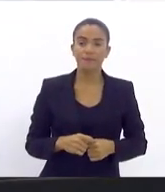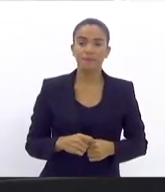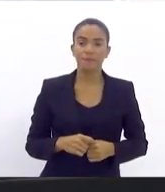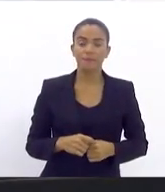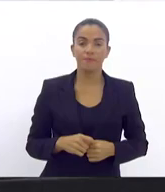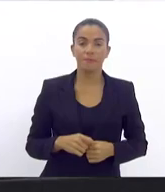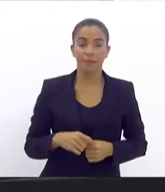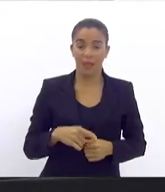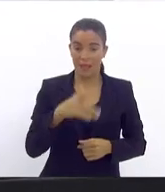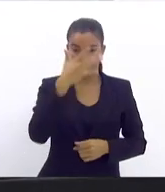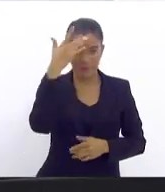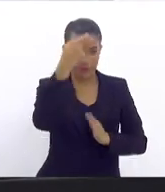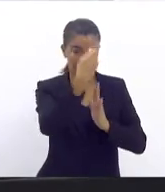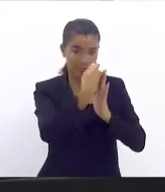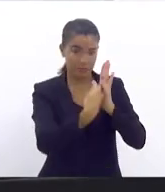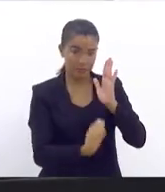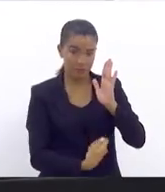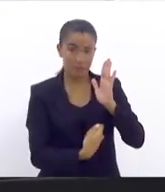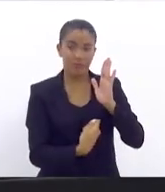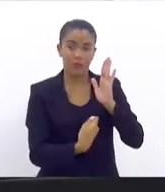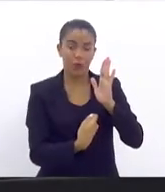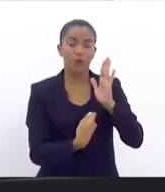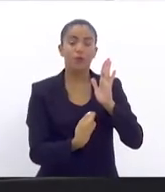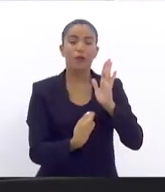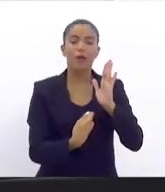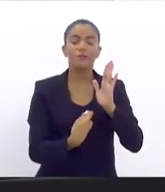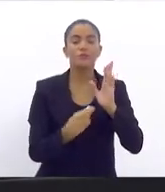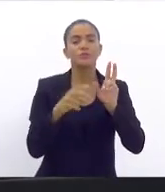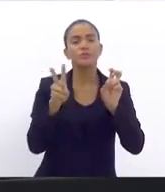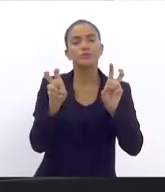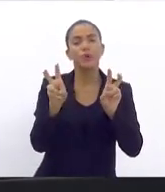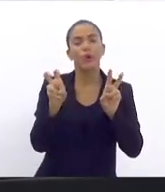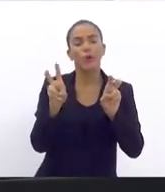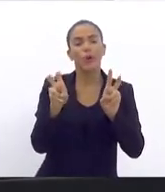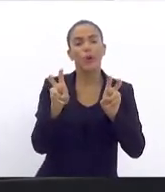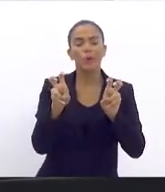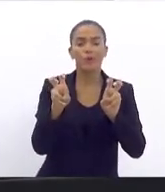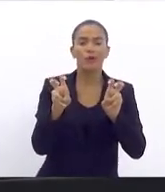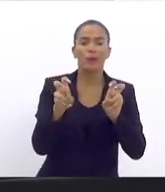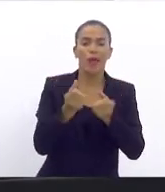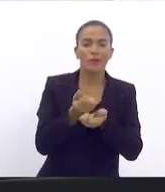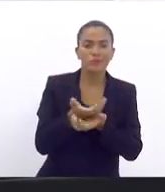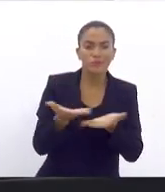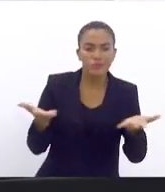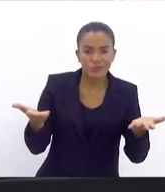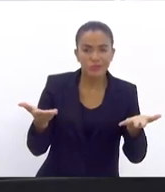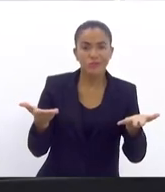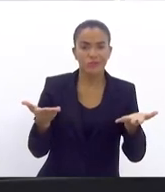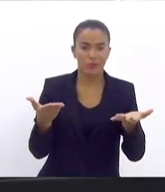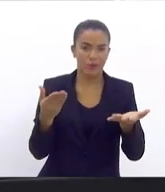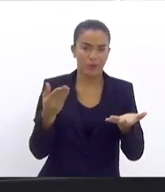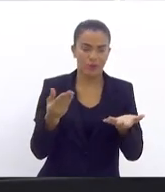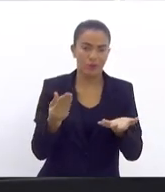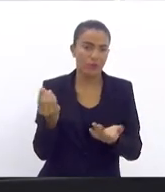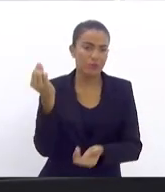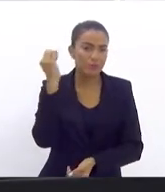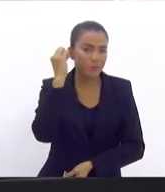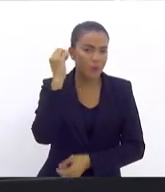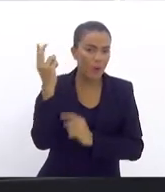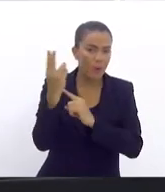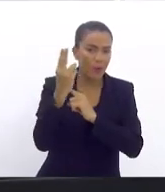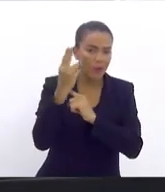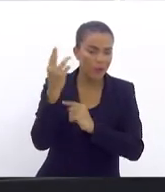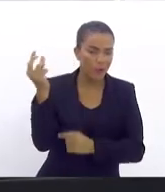a autora, né, dispõe sobre a questão da disponibilização do fornecimento do